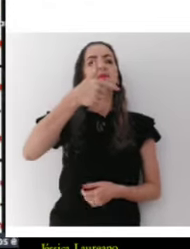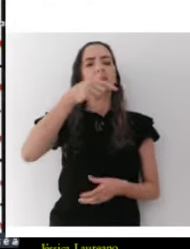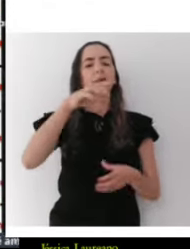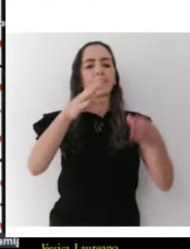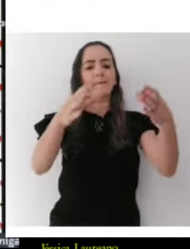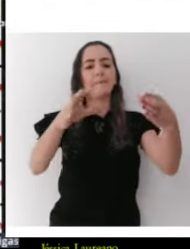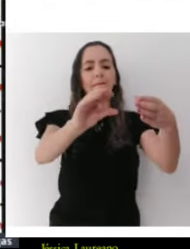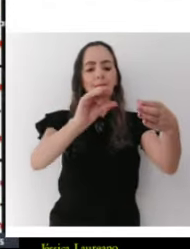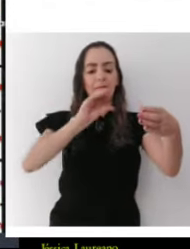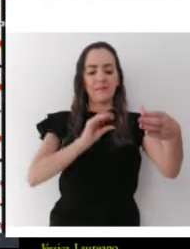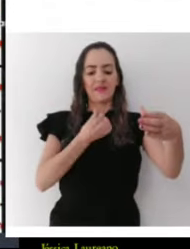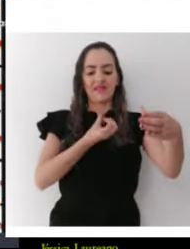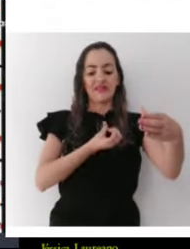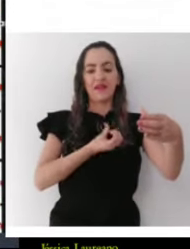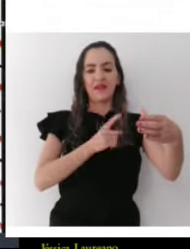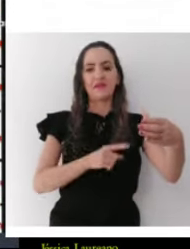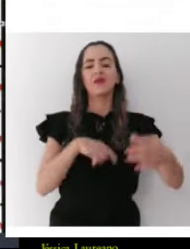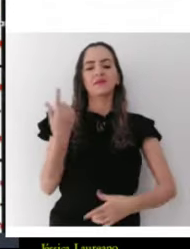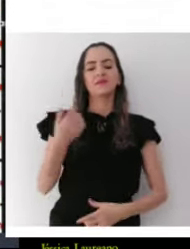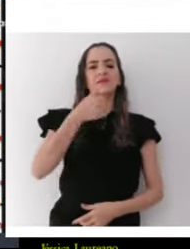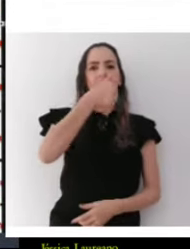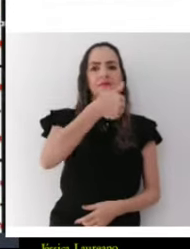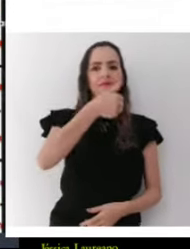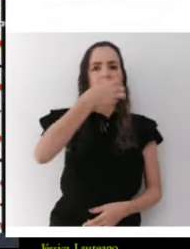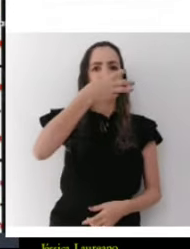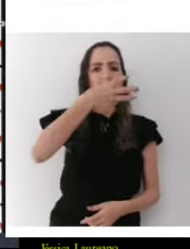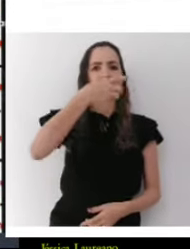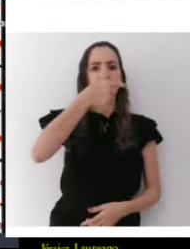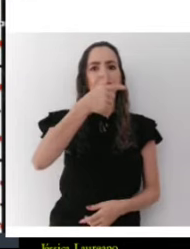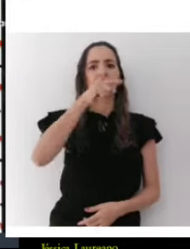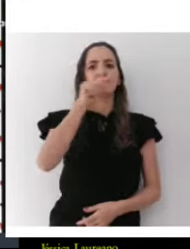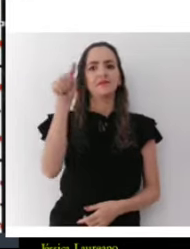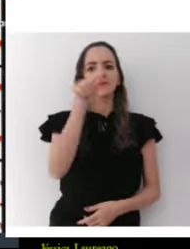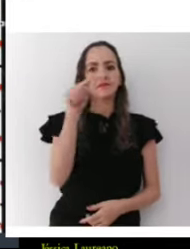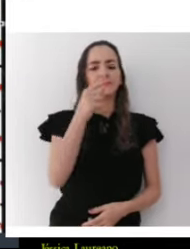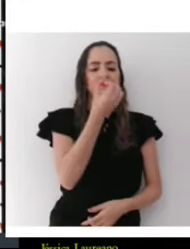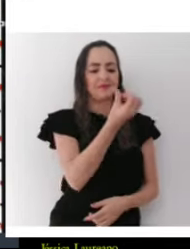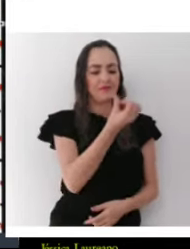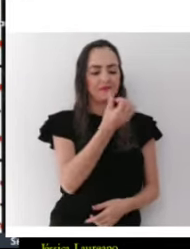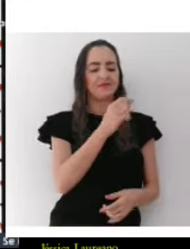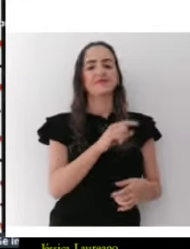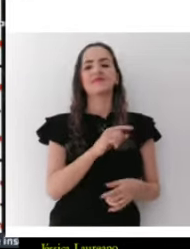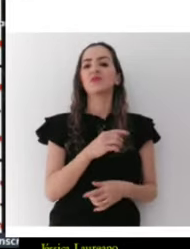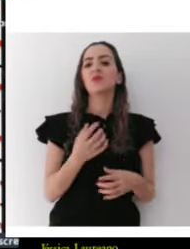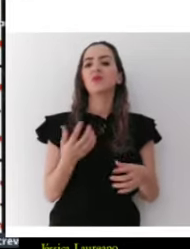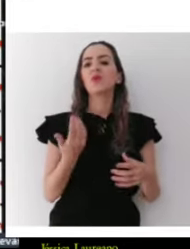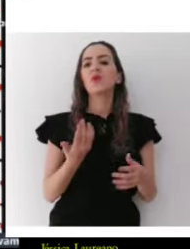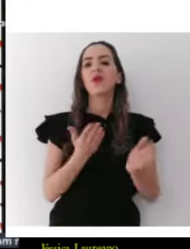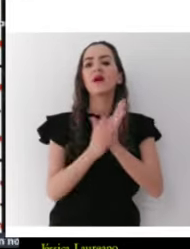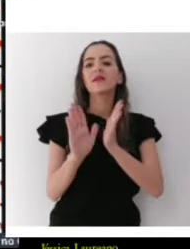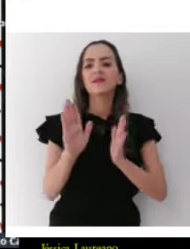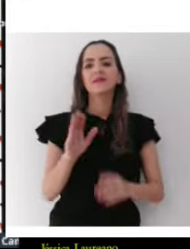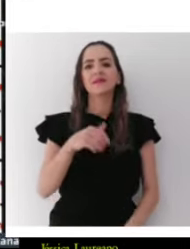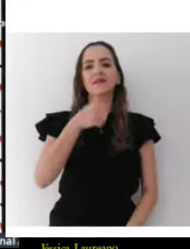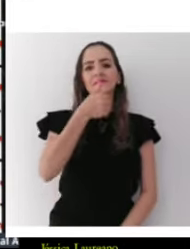eu pego 130 e tiro 6. Aí sobra quanto? 126. Aí Caio agora vai circular outra. 126 que